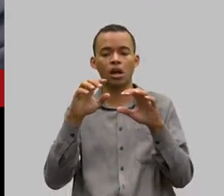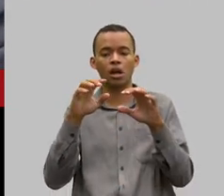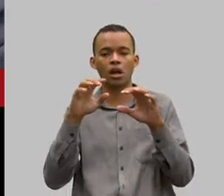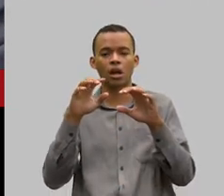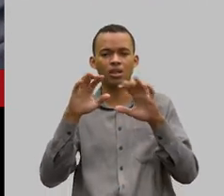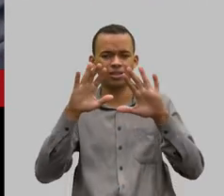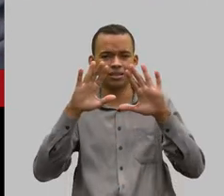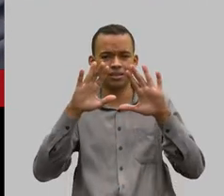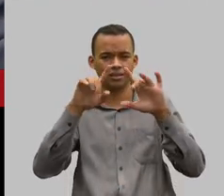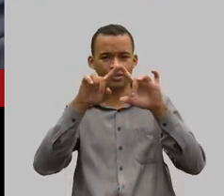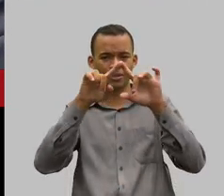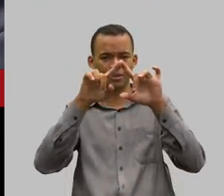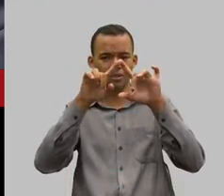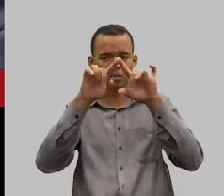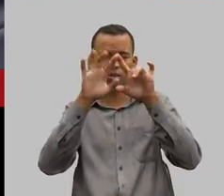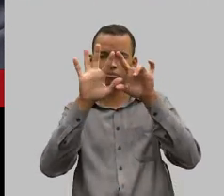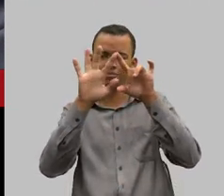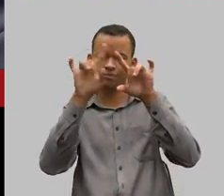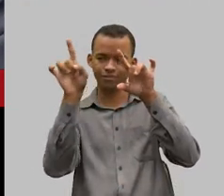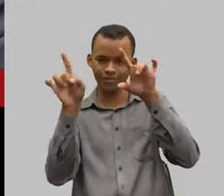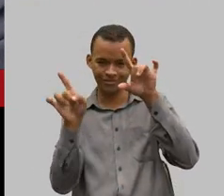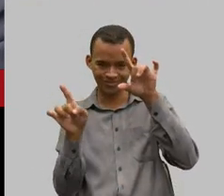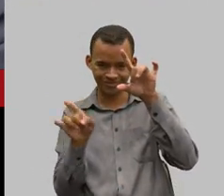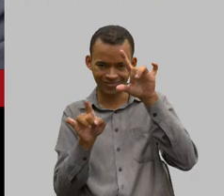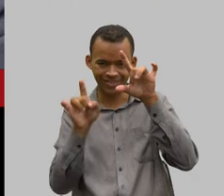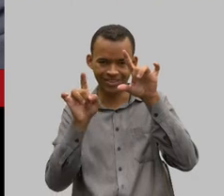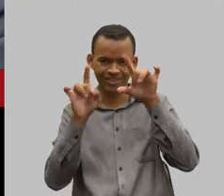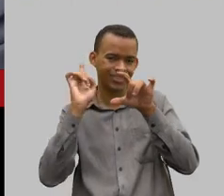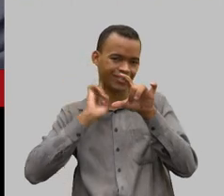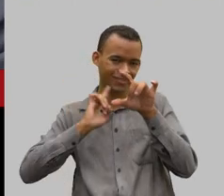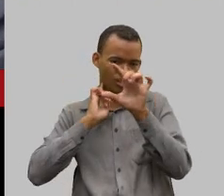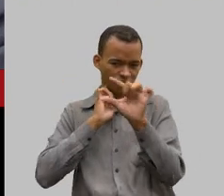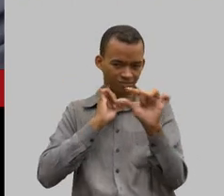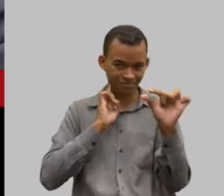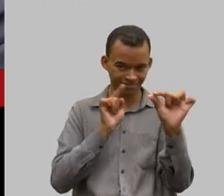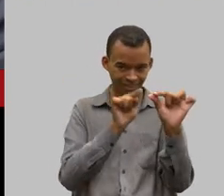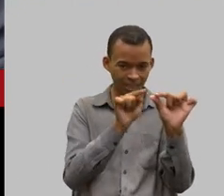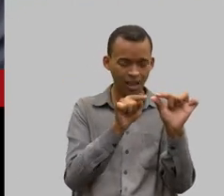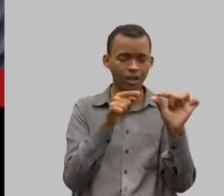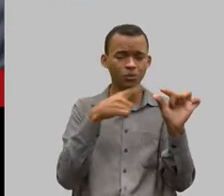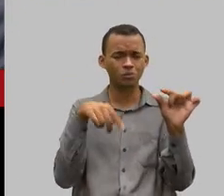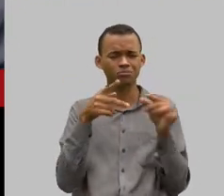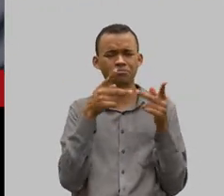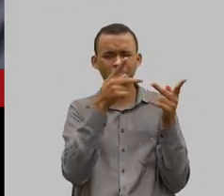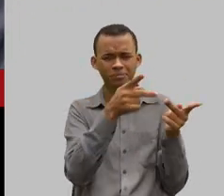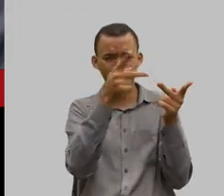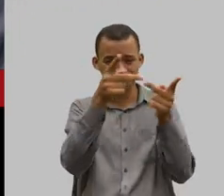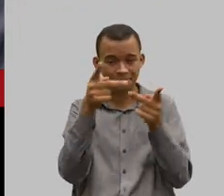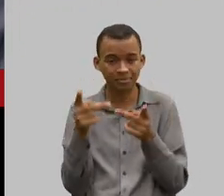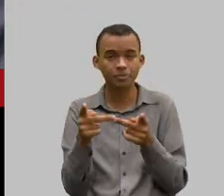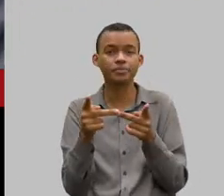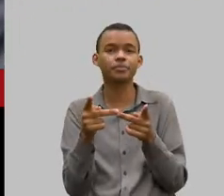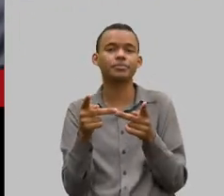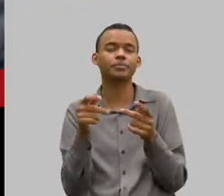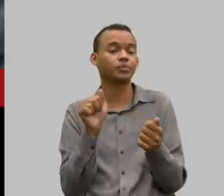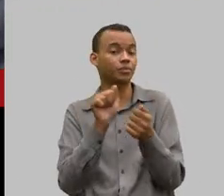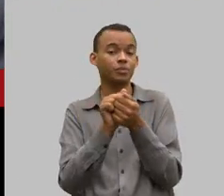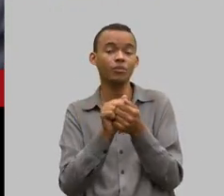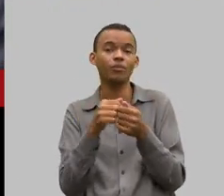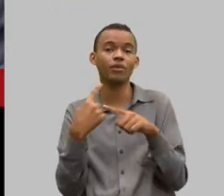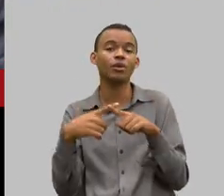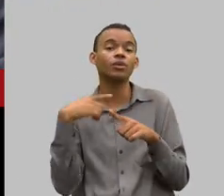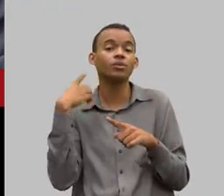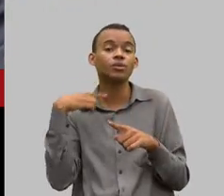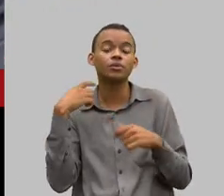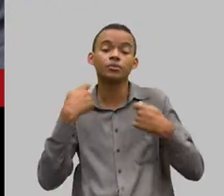ligados ao nosso mandato e a sua equipe estava lá Para quê Para dar o quê dar condições de trabalho porque o deputado Ele precisa disso conhecer as ações do